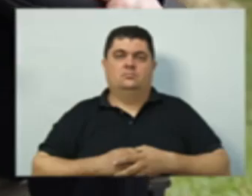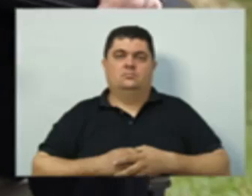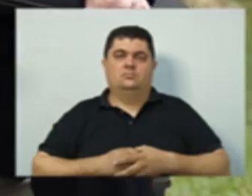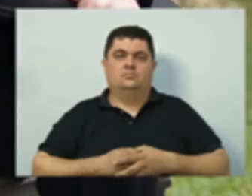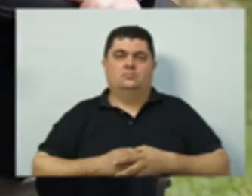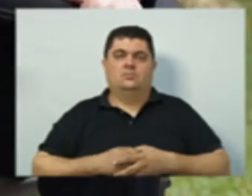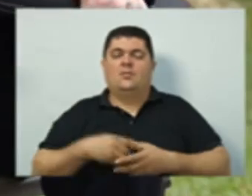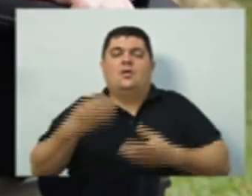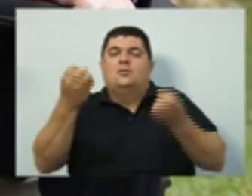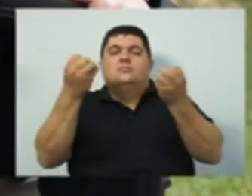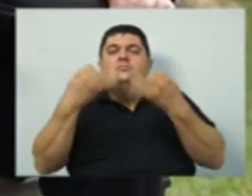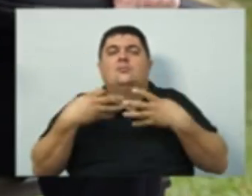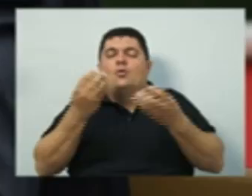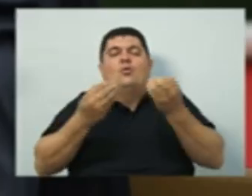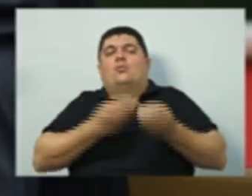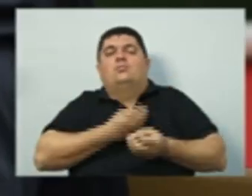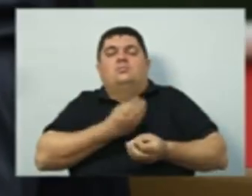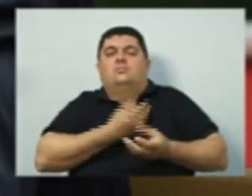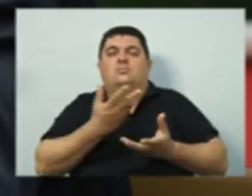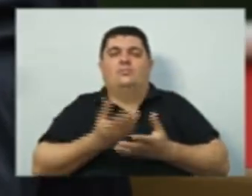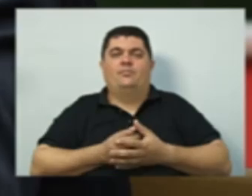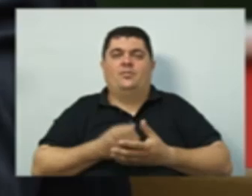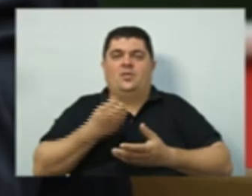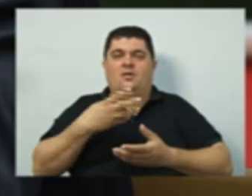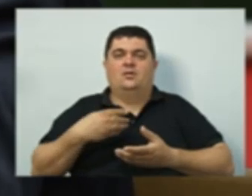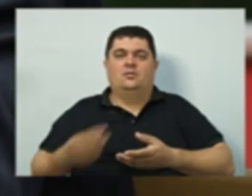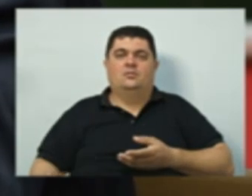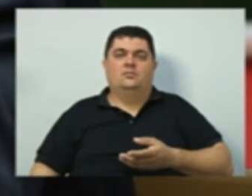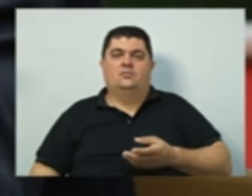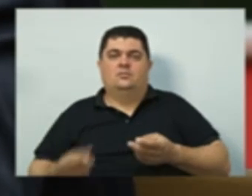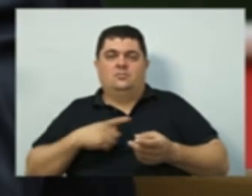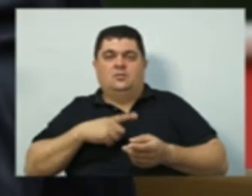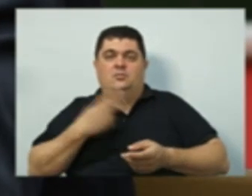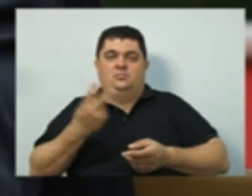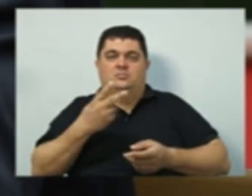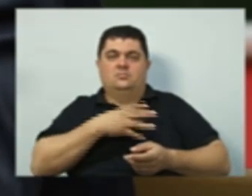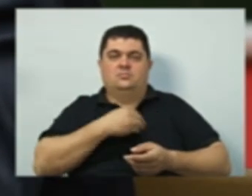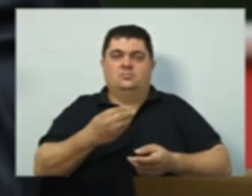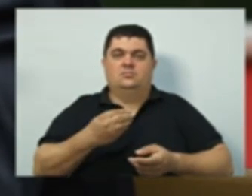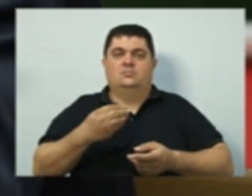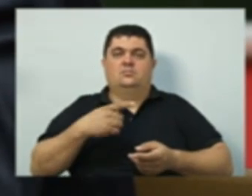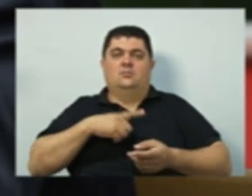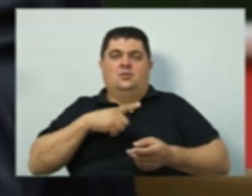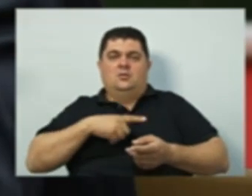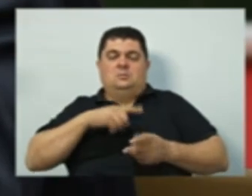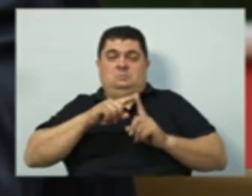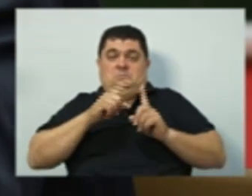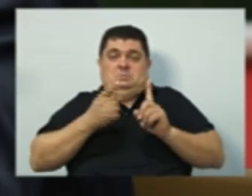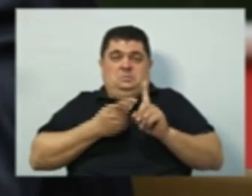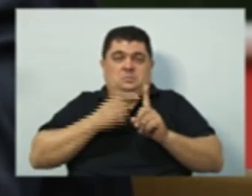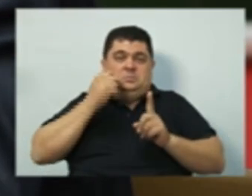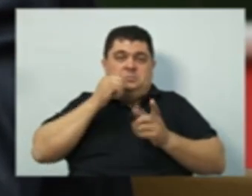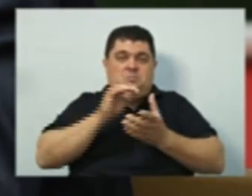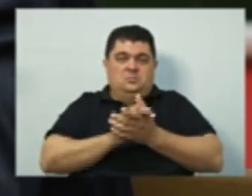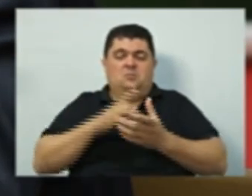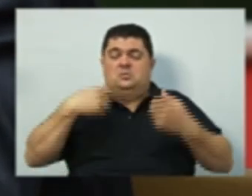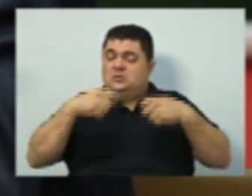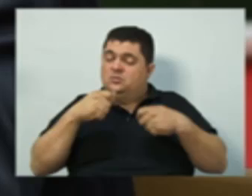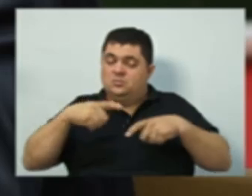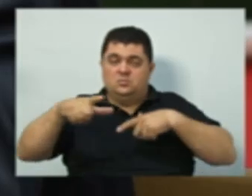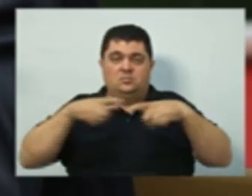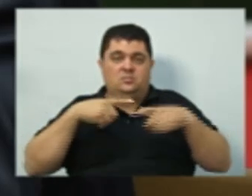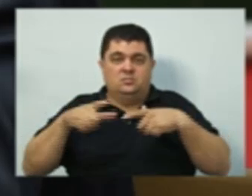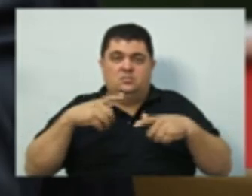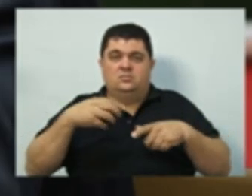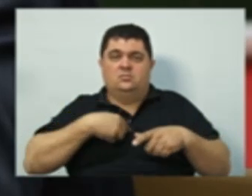E aí, cara, me conta aí como é que é a tua vida. Bom, cara, tenho 2 filhos, minha esposa está grávida. Eu preciso muito desse emprego. Ele